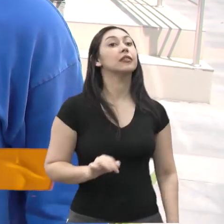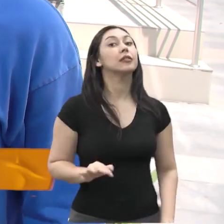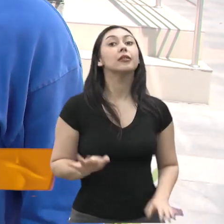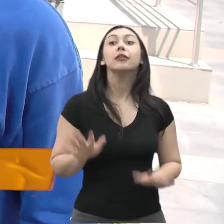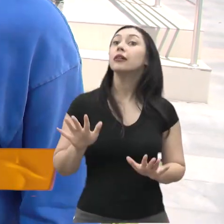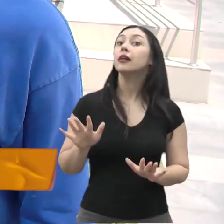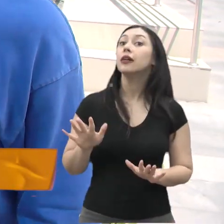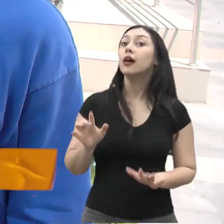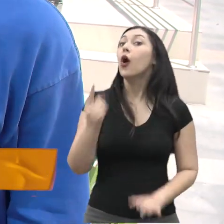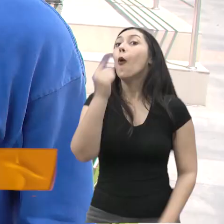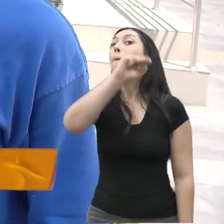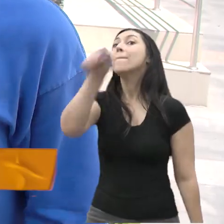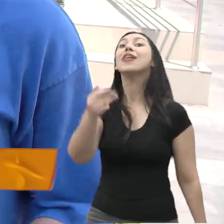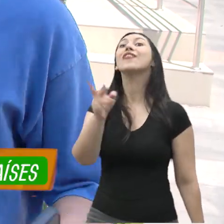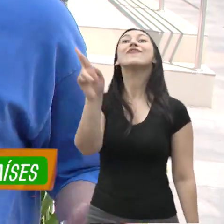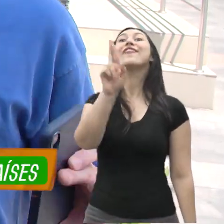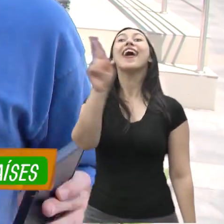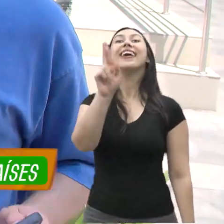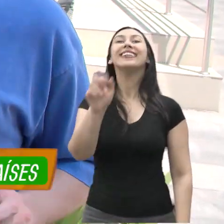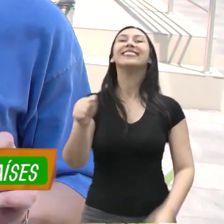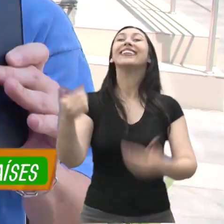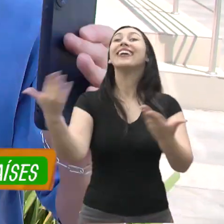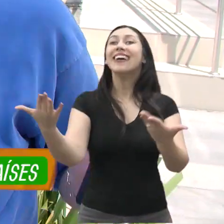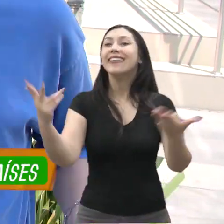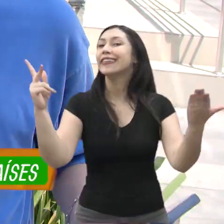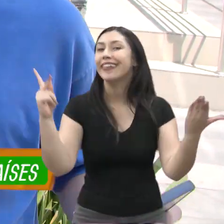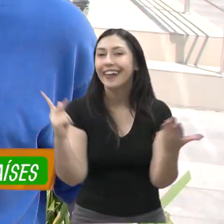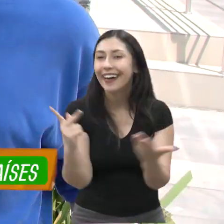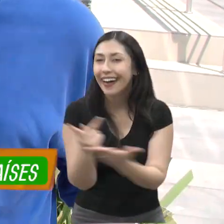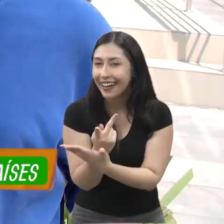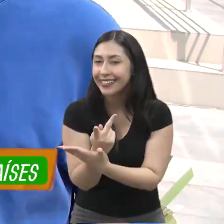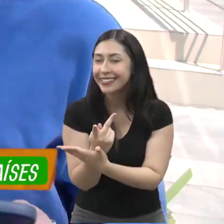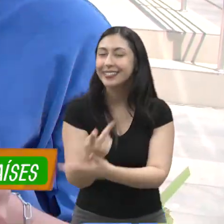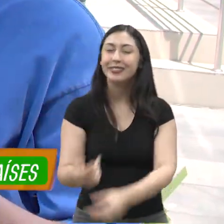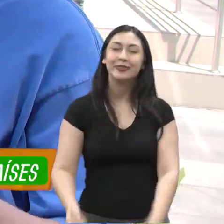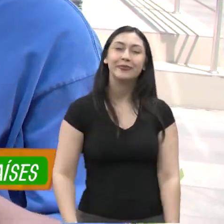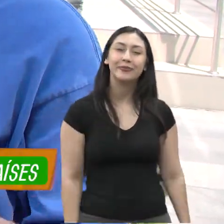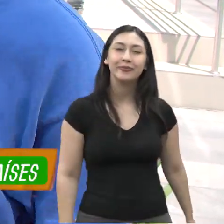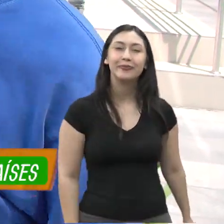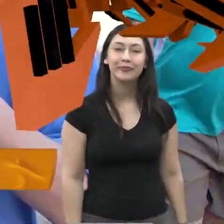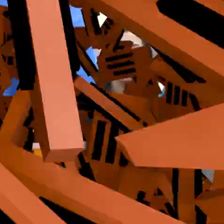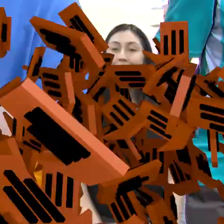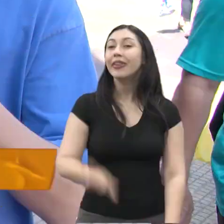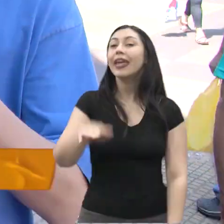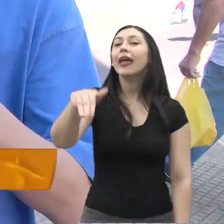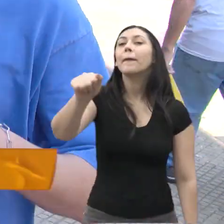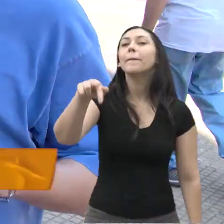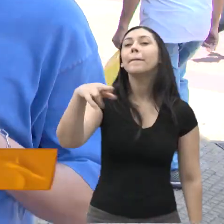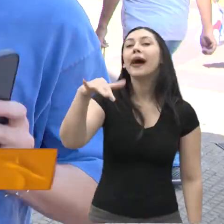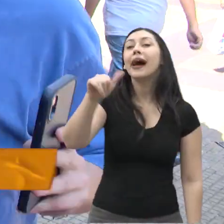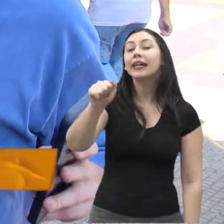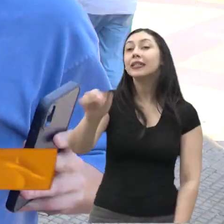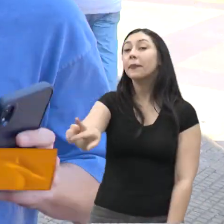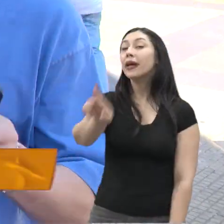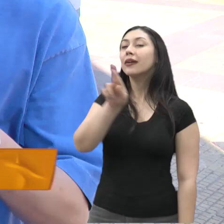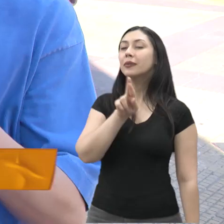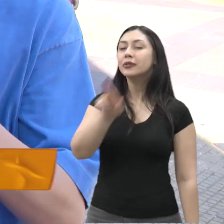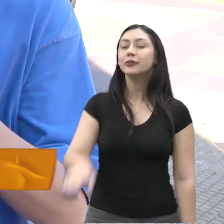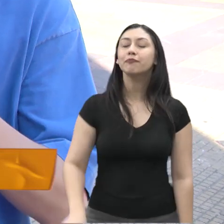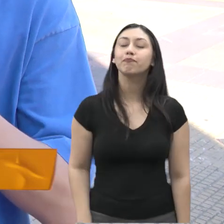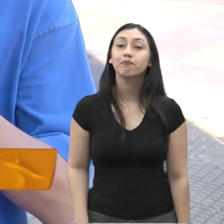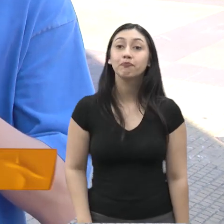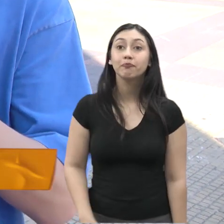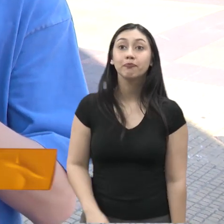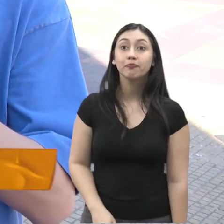valendo R$1 milhão. Vamos ver, editor, coloca aí, acertou ou errou? Ó, Márcia, responde pra mim o